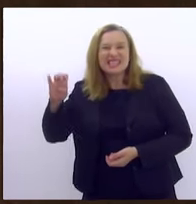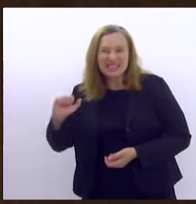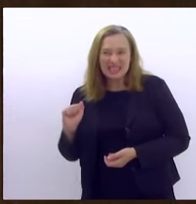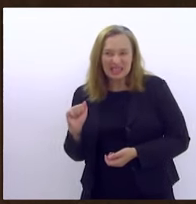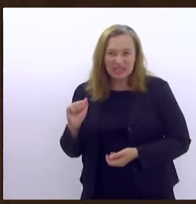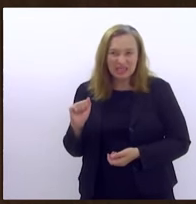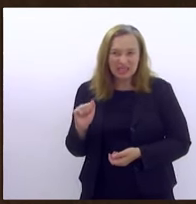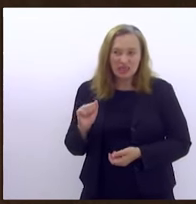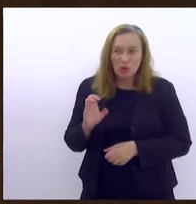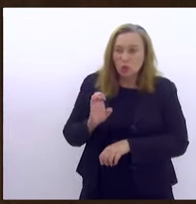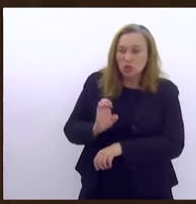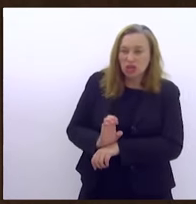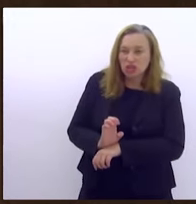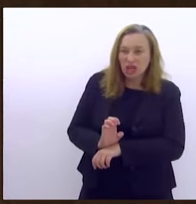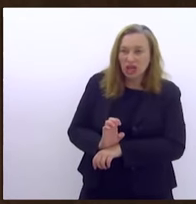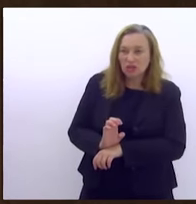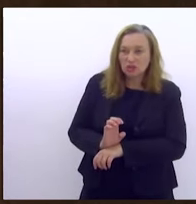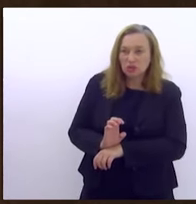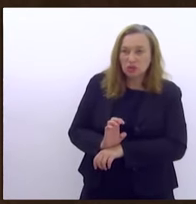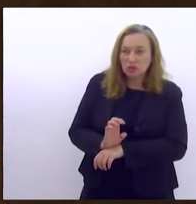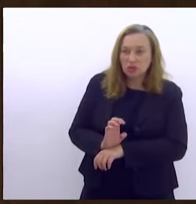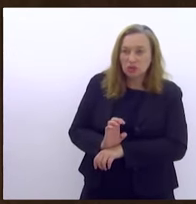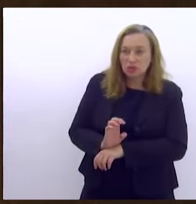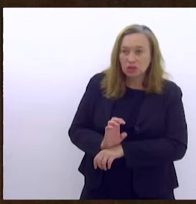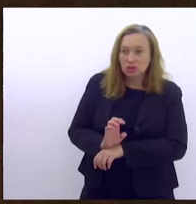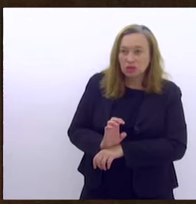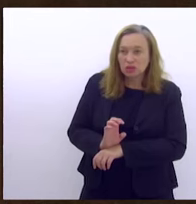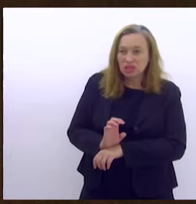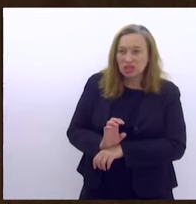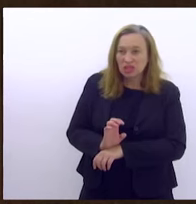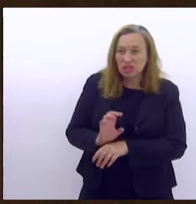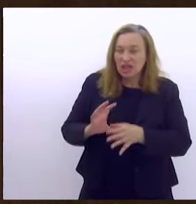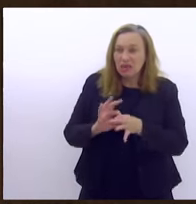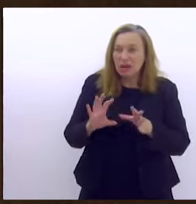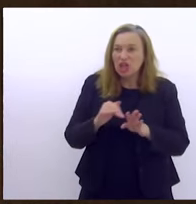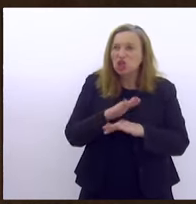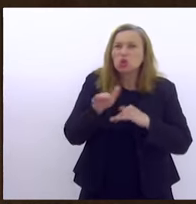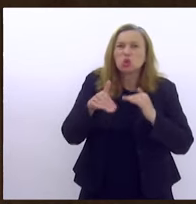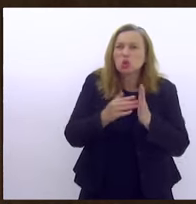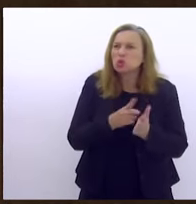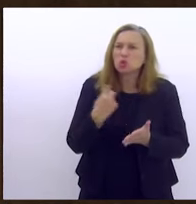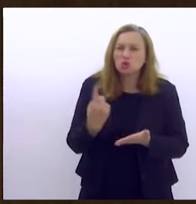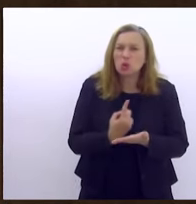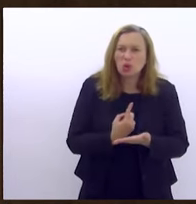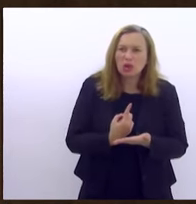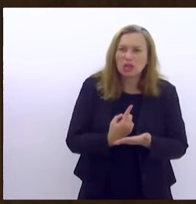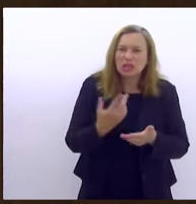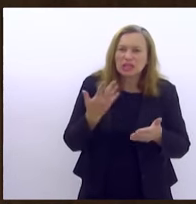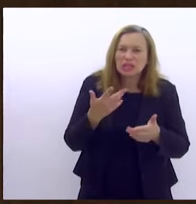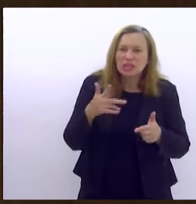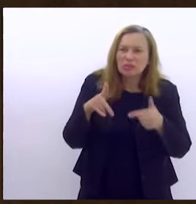O Estado não se exime de permitir que todos nós possamos praticar a fé. Isso é que